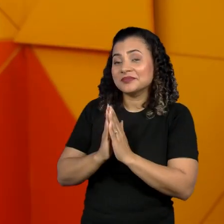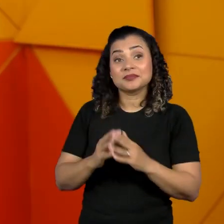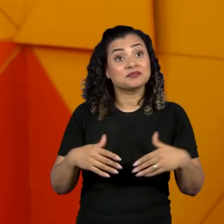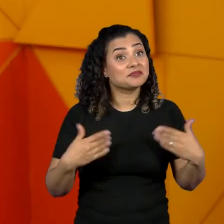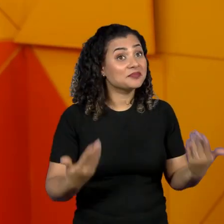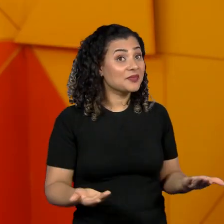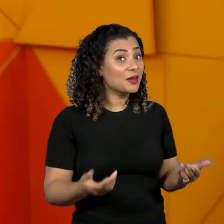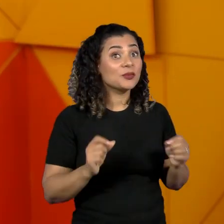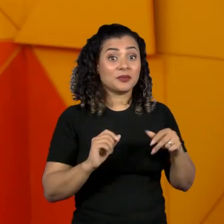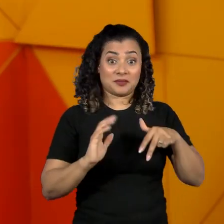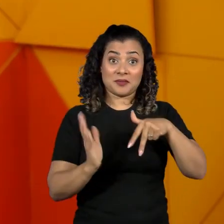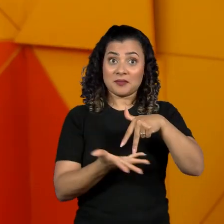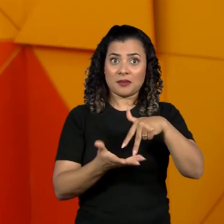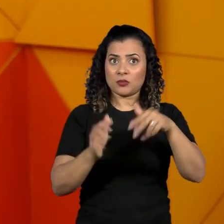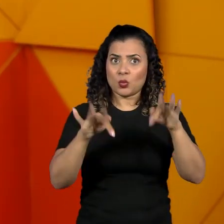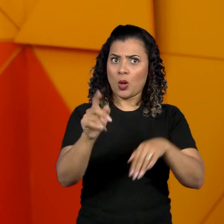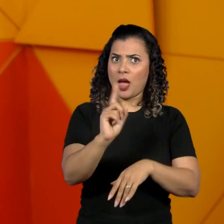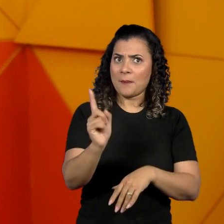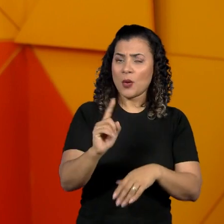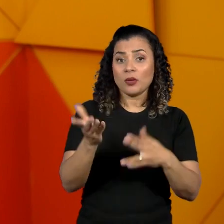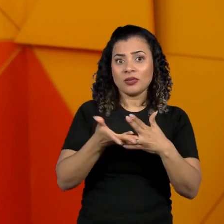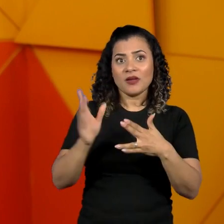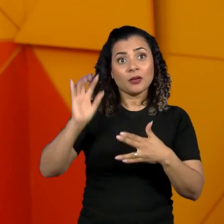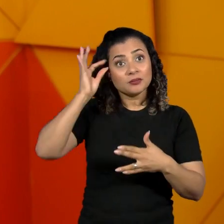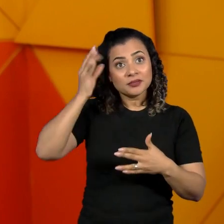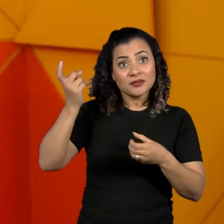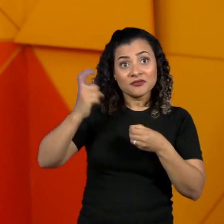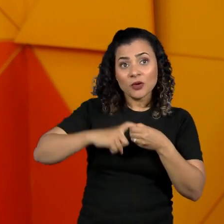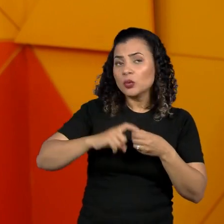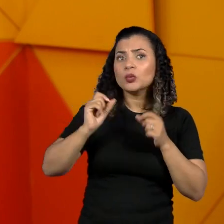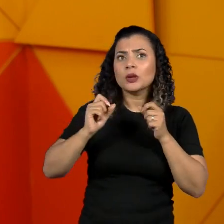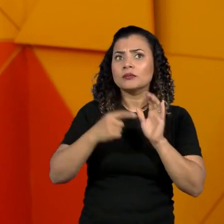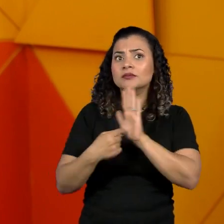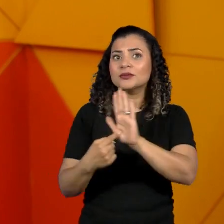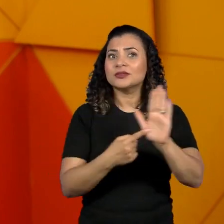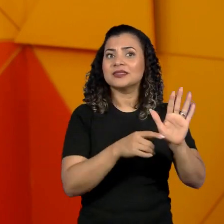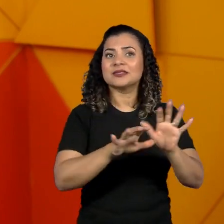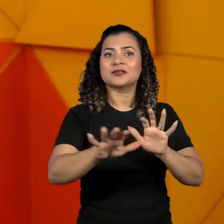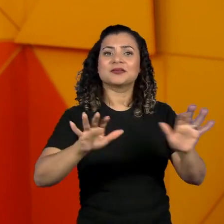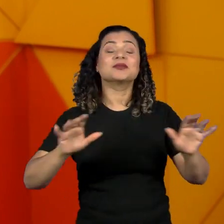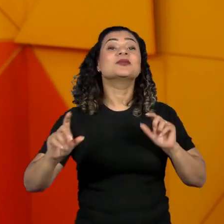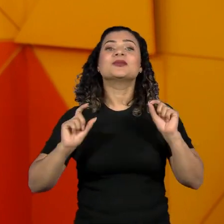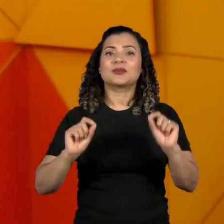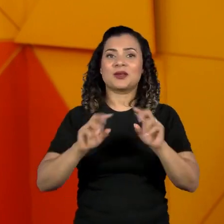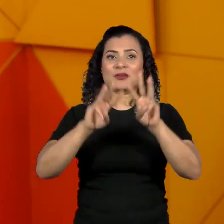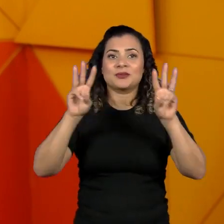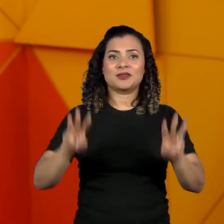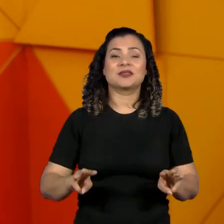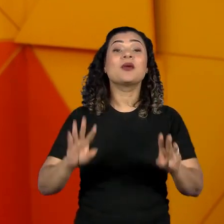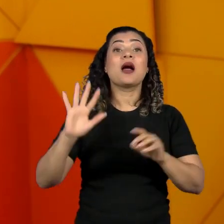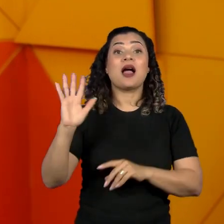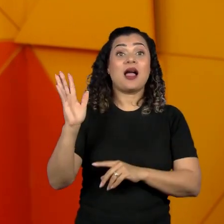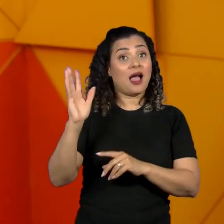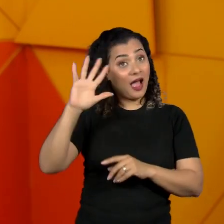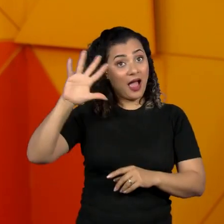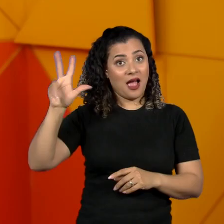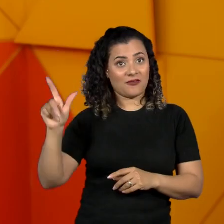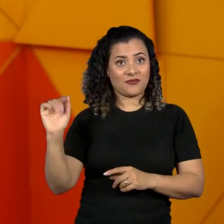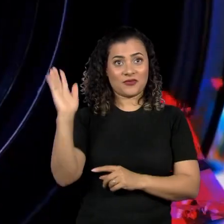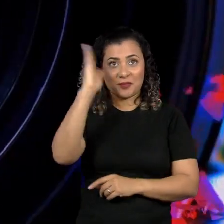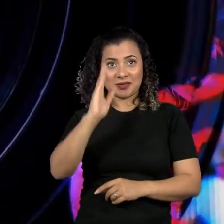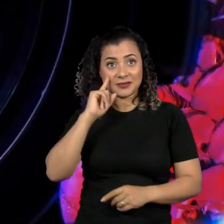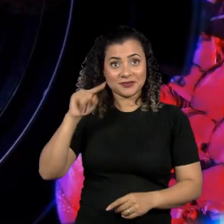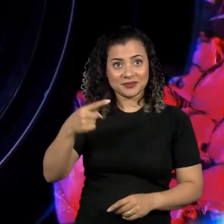E o programa ainda não acabou, gente. Depois do intervalo, eu vou mostrar para vocês uma exposição do Museu Afro Brasil. Eu vou rapidinho e já